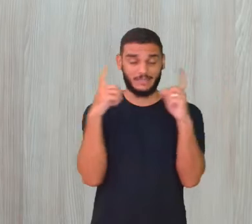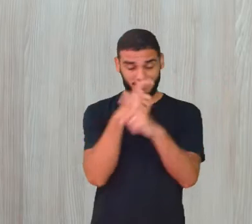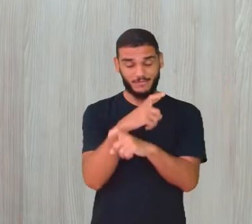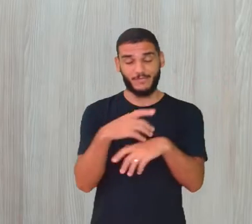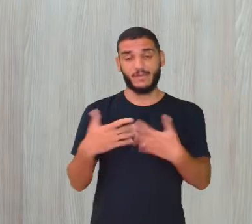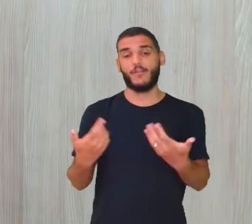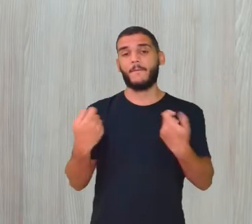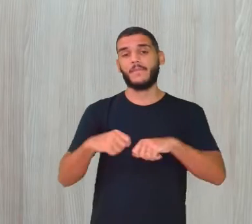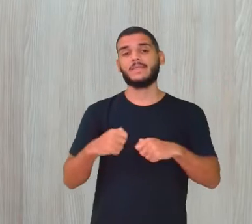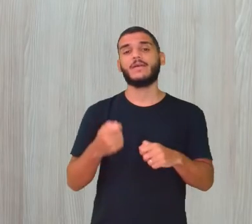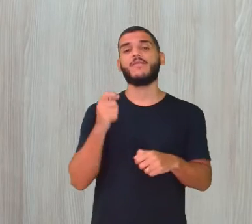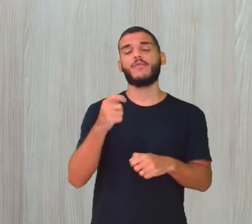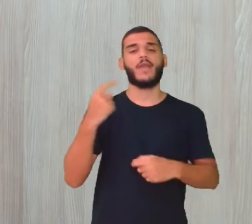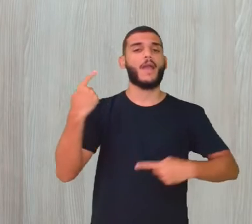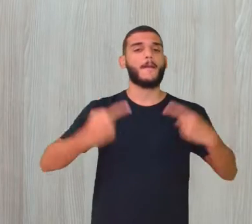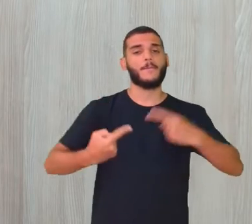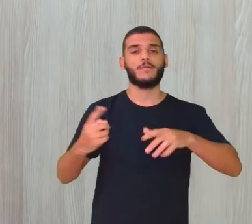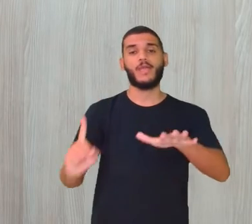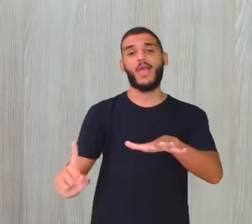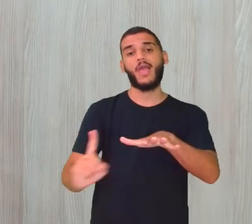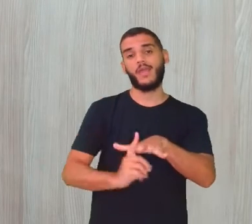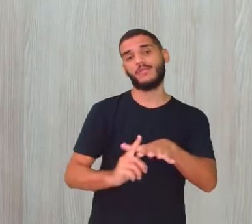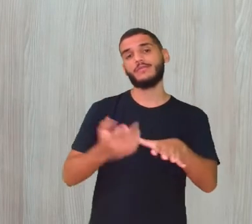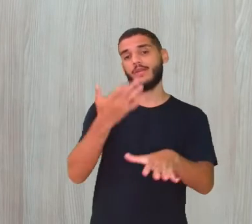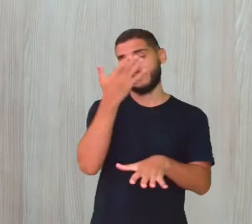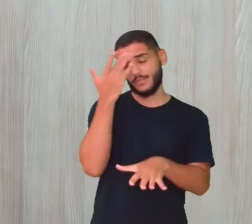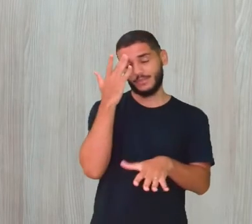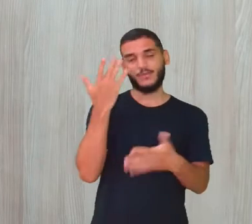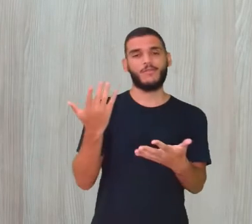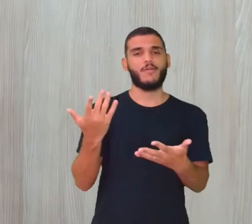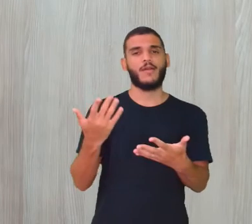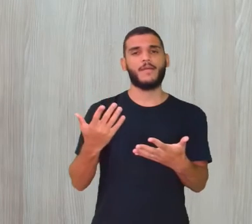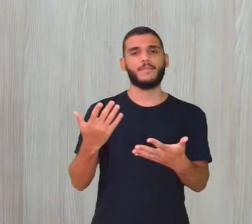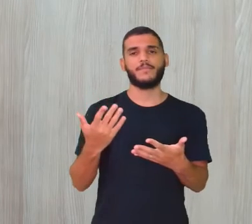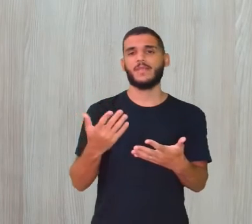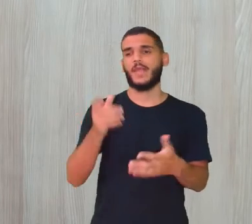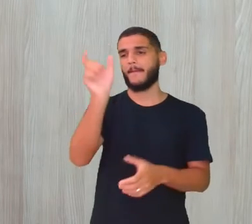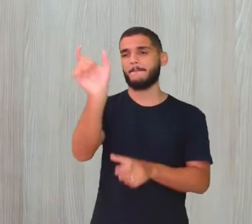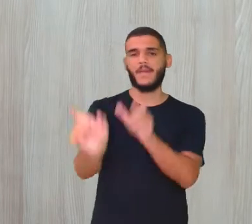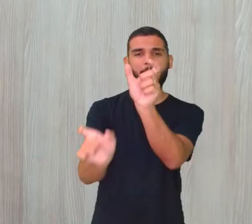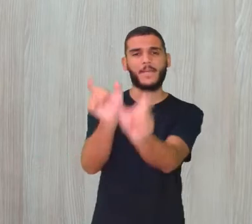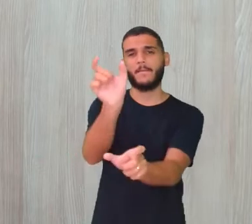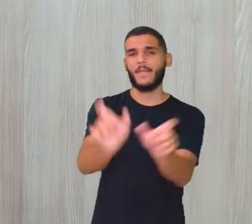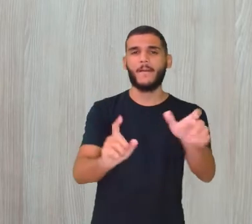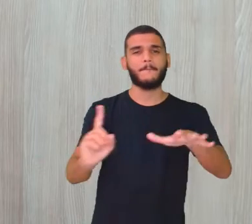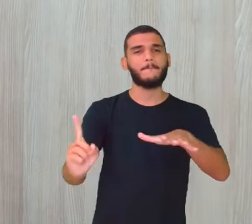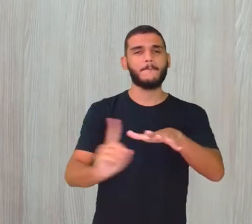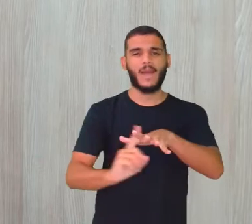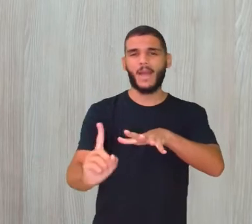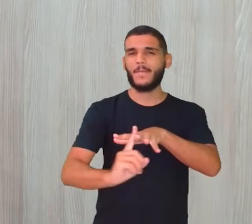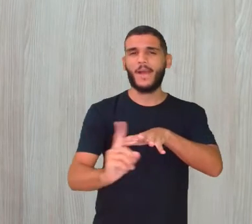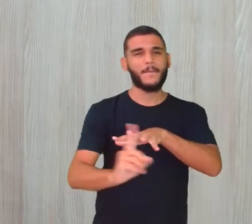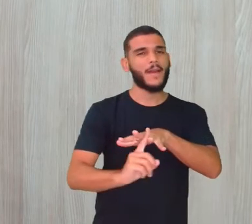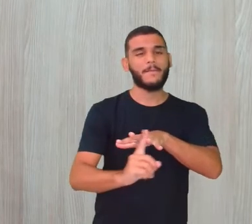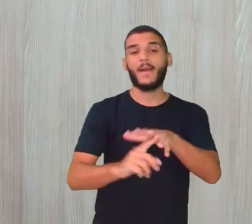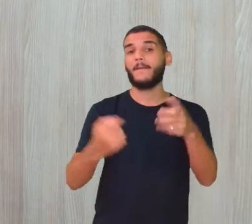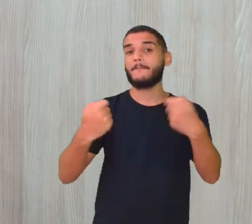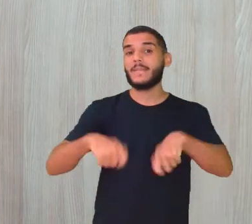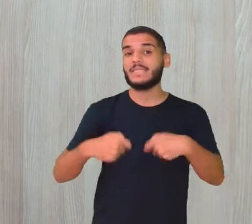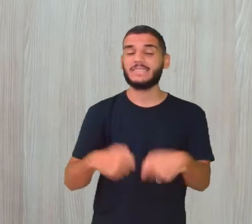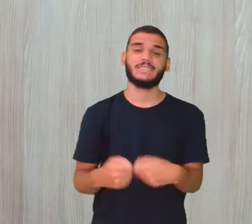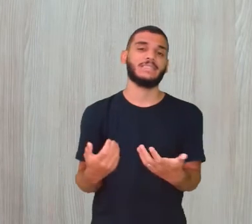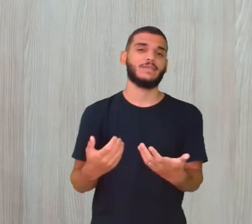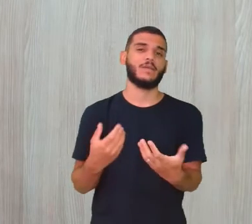né? E, de repente, se abole, se liberta, né, esses povos. E aí, como é que